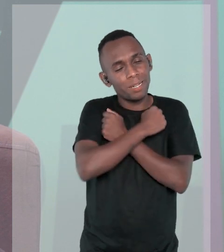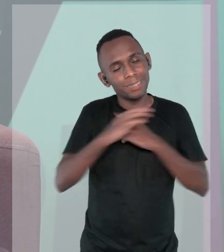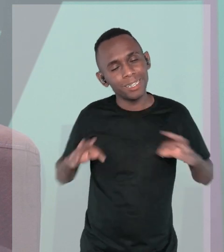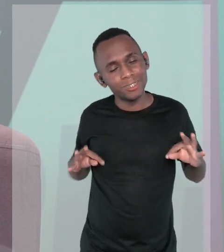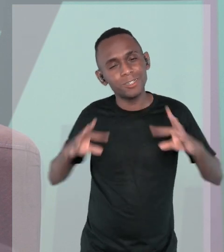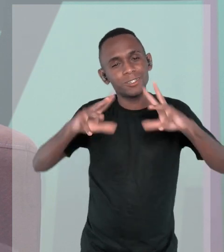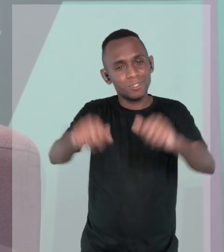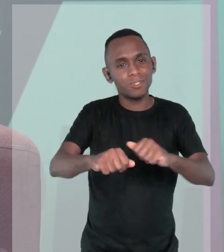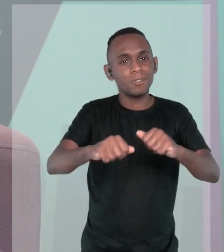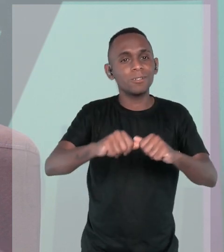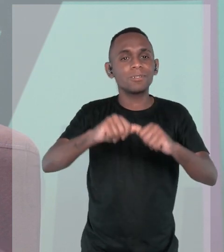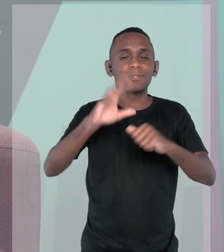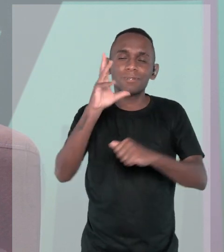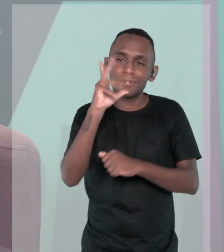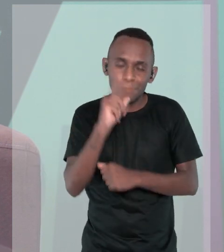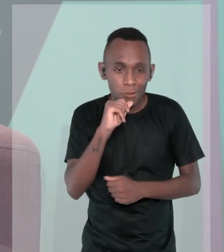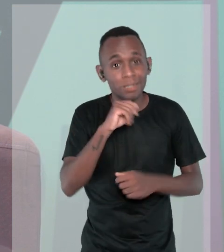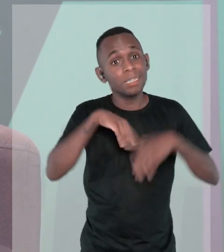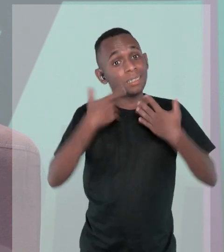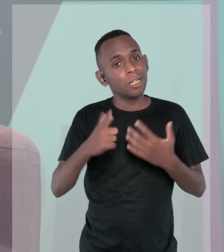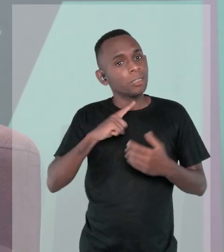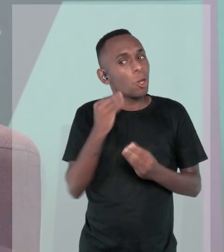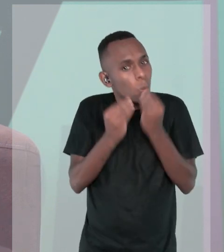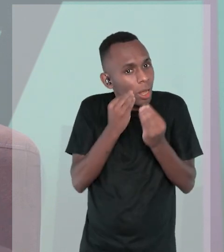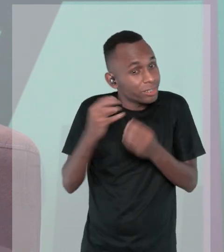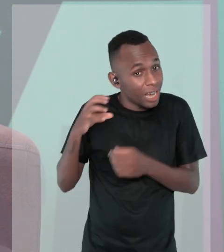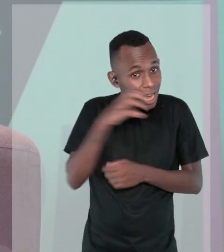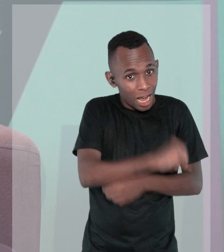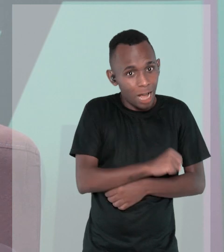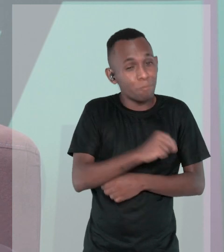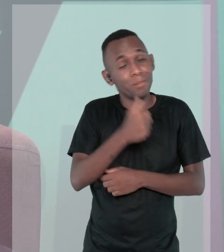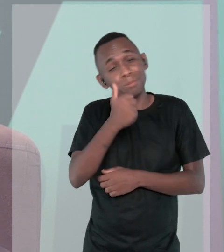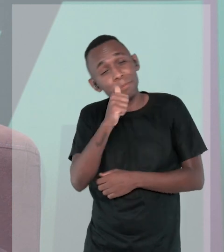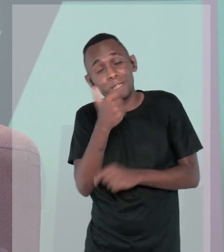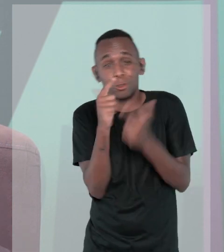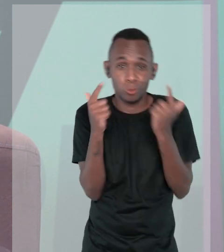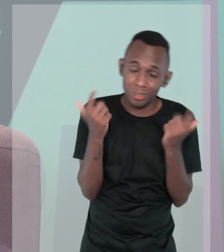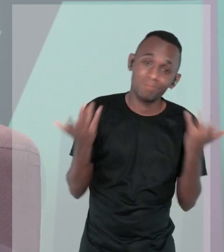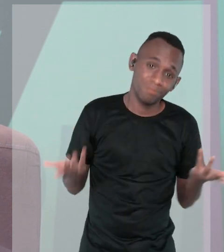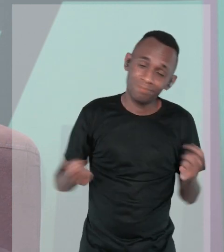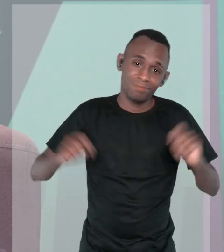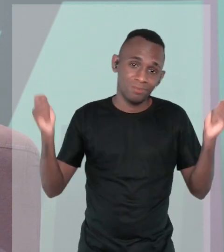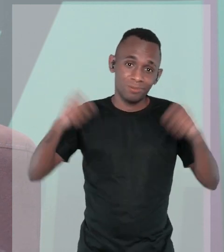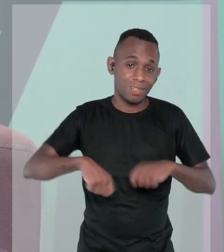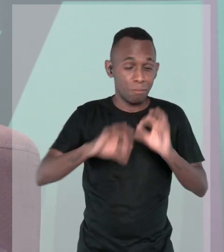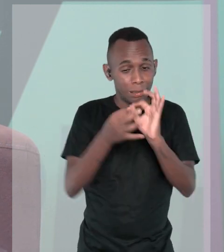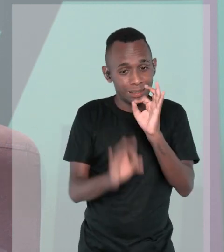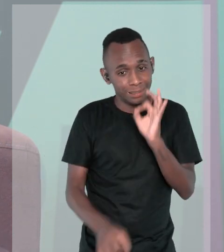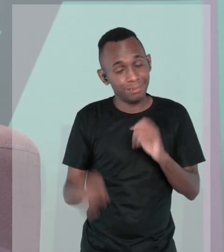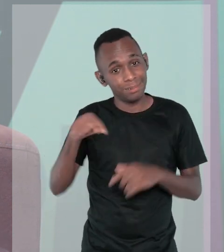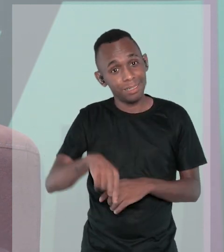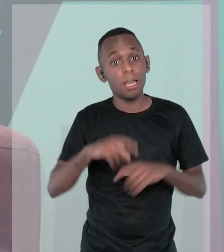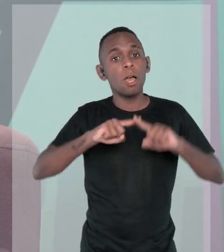mundo. Possivelmente demora. Vai ter uma comidinha rápida, não tem bebidinhas, porque não dá para a gente render muito aqui